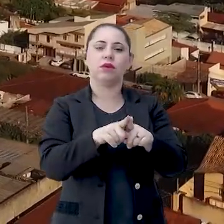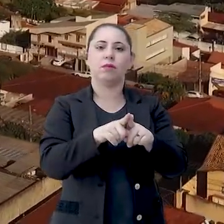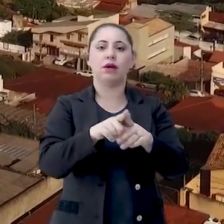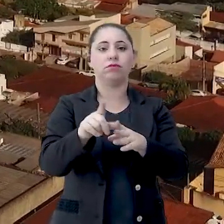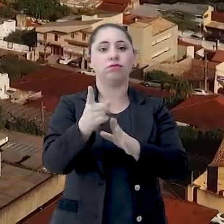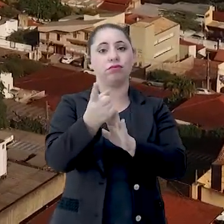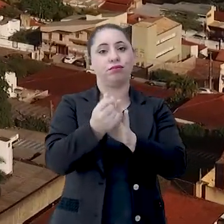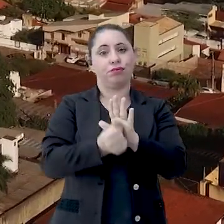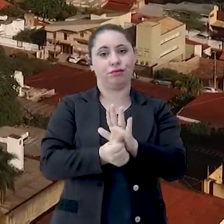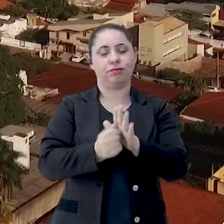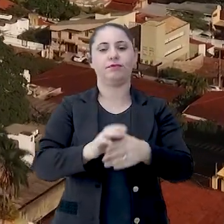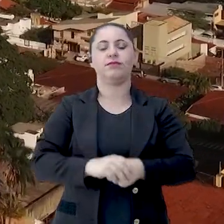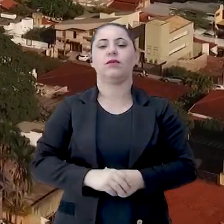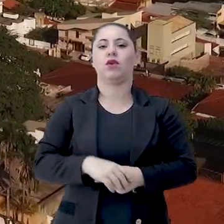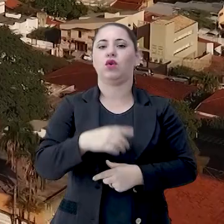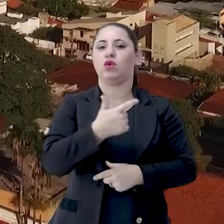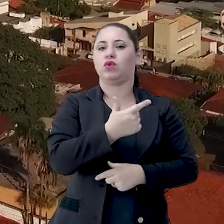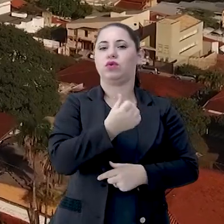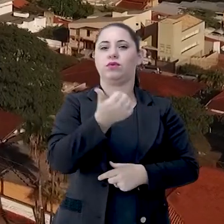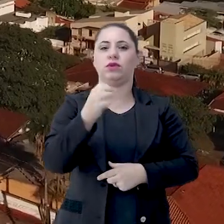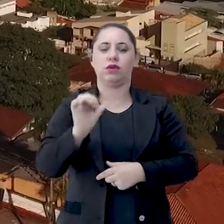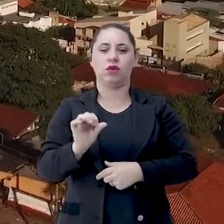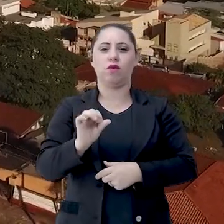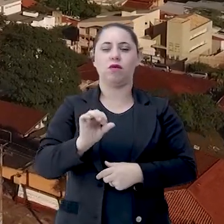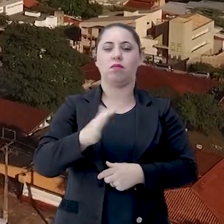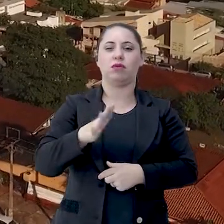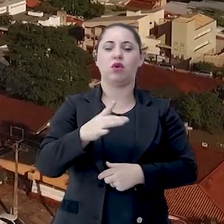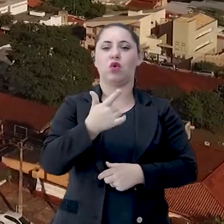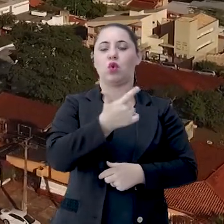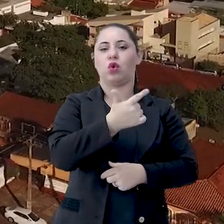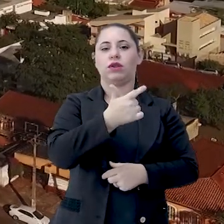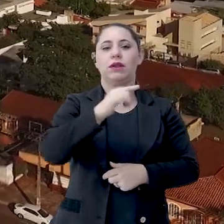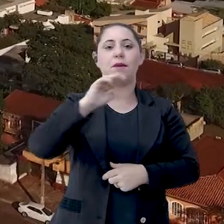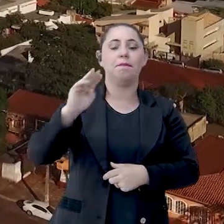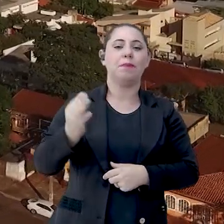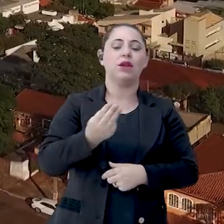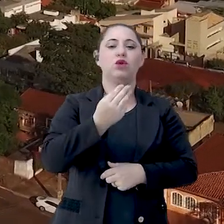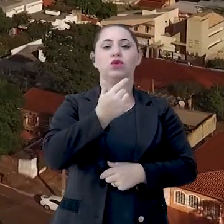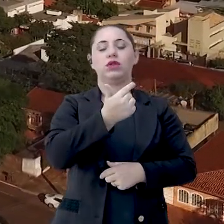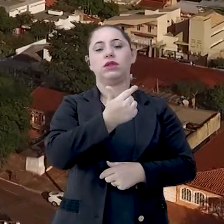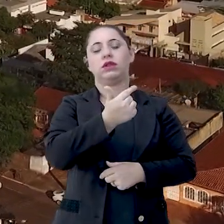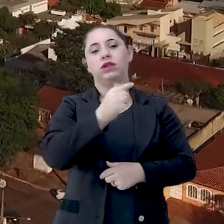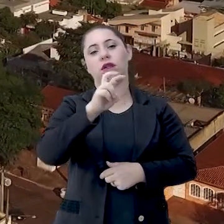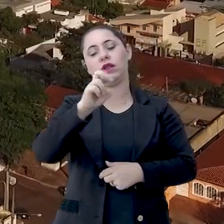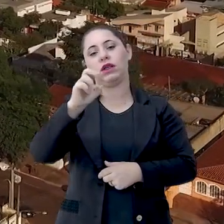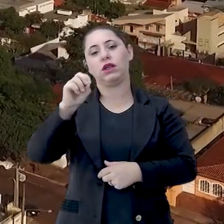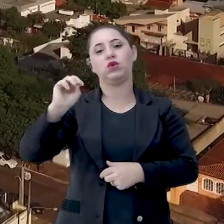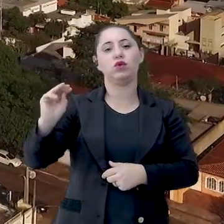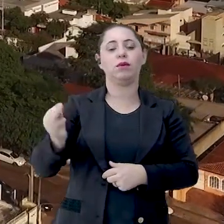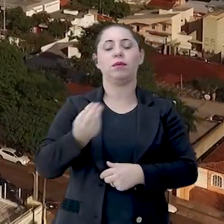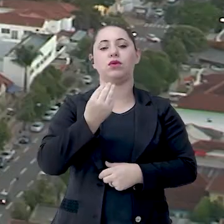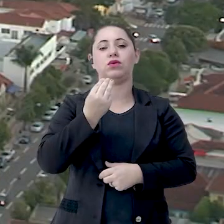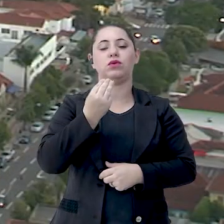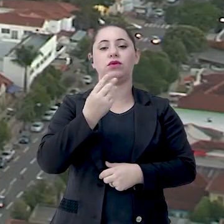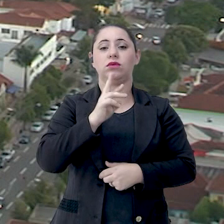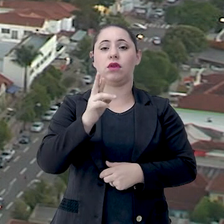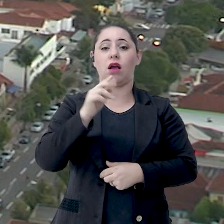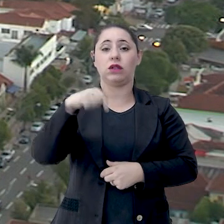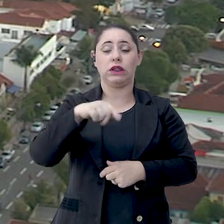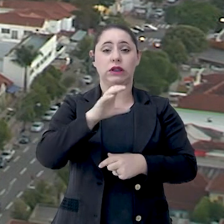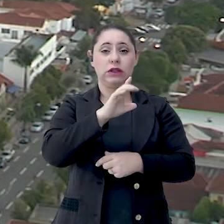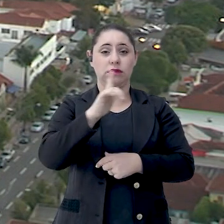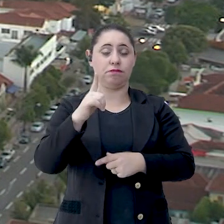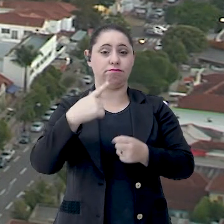a 2017, primeiro ano do atual mandato. Muito dinheiro vem da União, que repassou só no